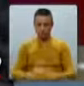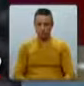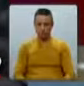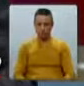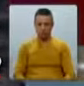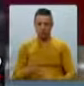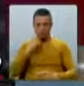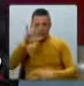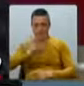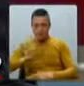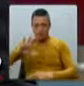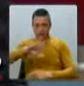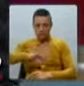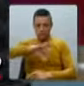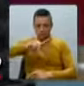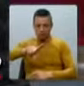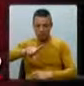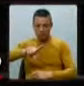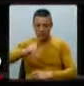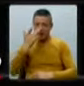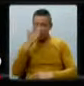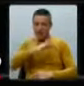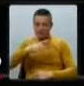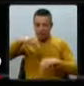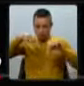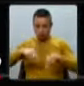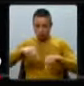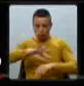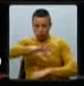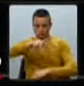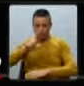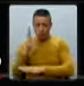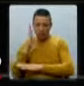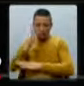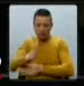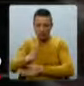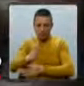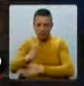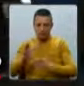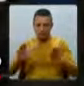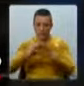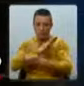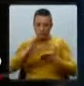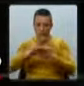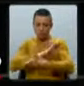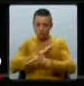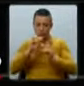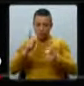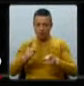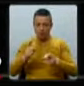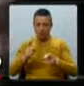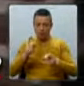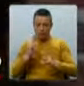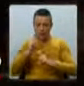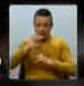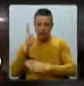agora imagens de um assalto absolutamente insólito na África do Sul. Um assalto visto em direto porque a vítima é um jornalista que estava precisamente para entrar